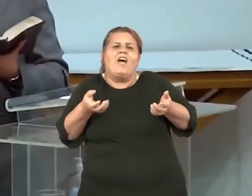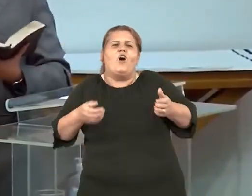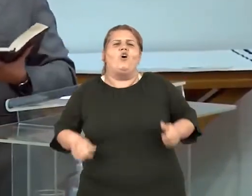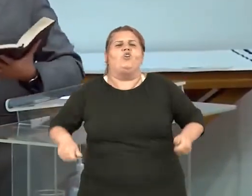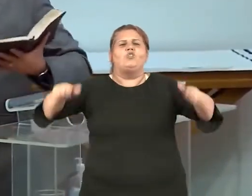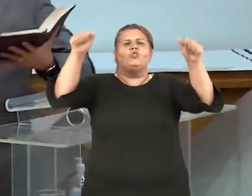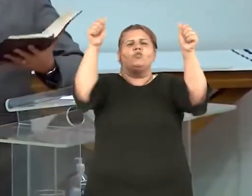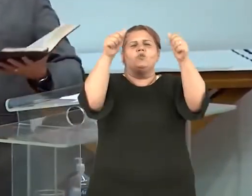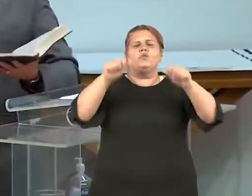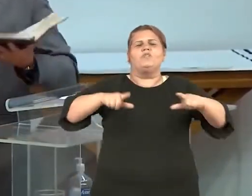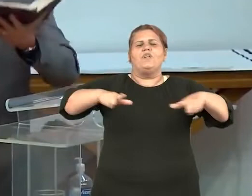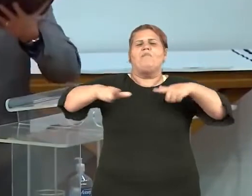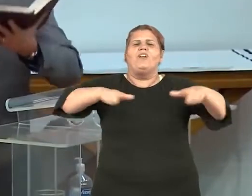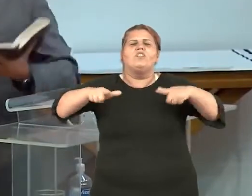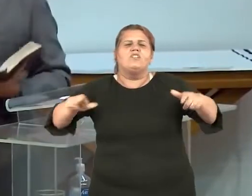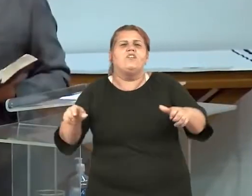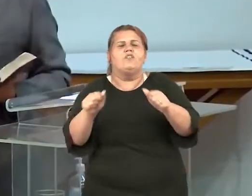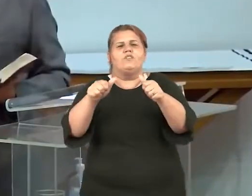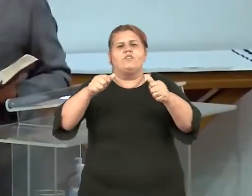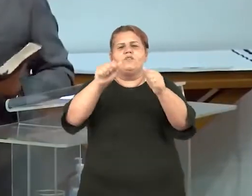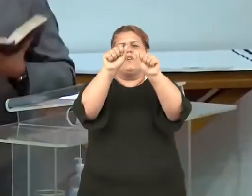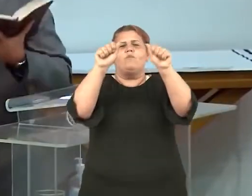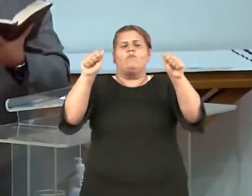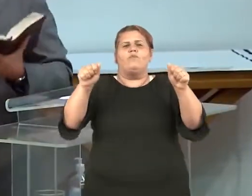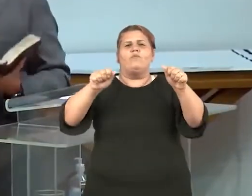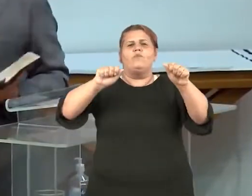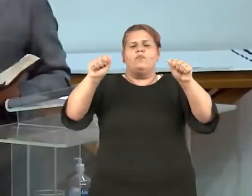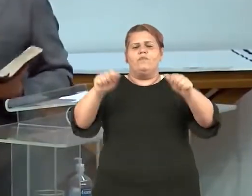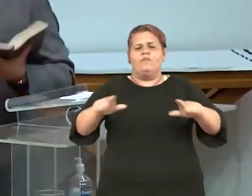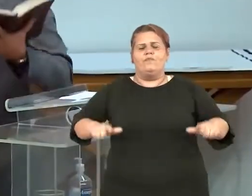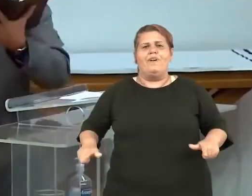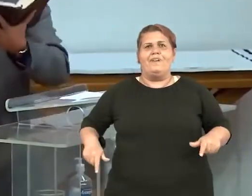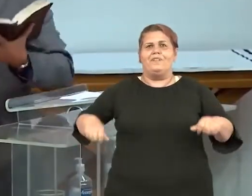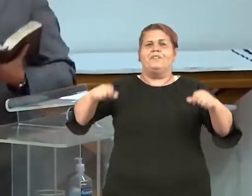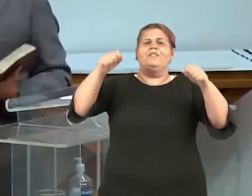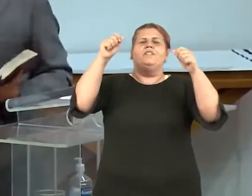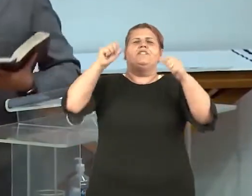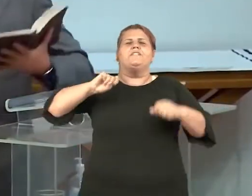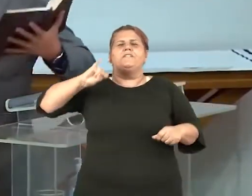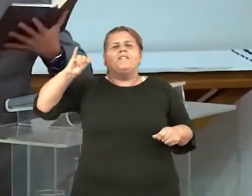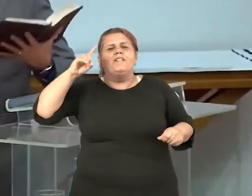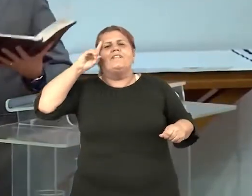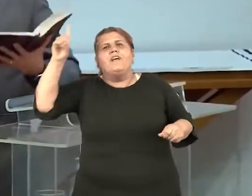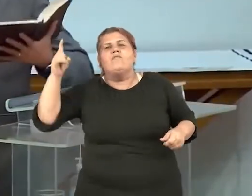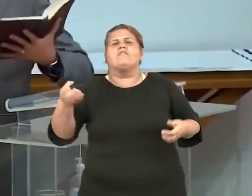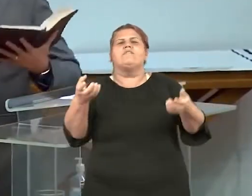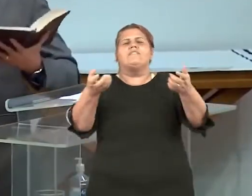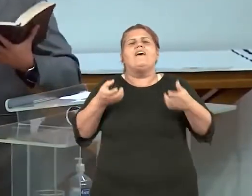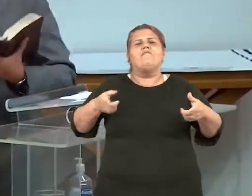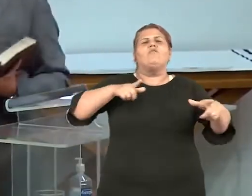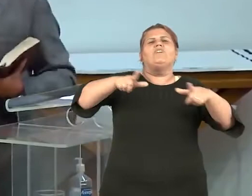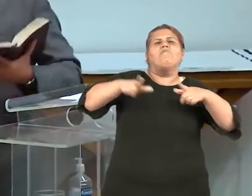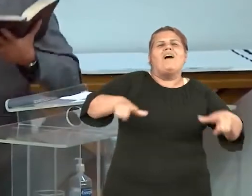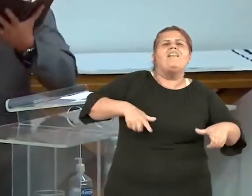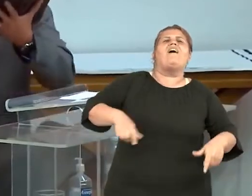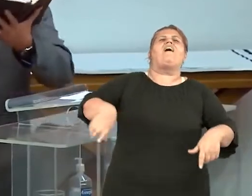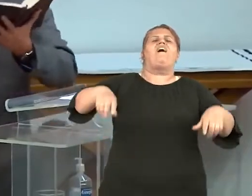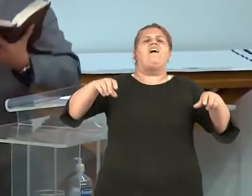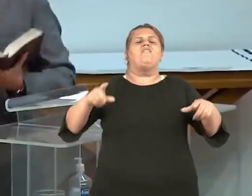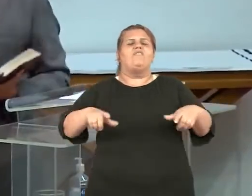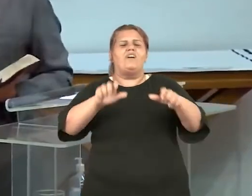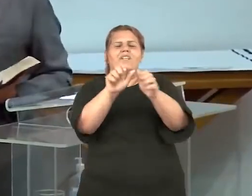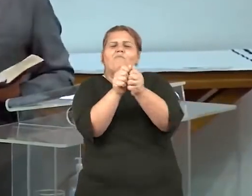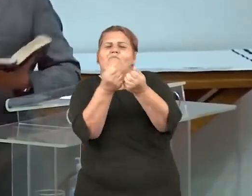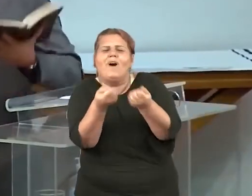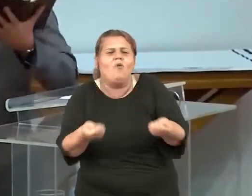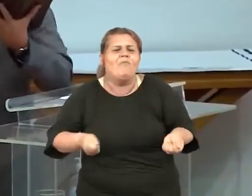empresários não vão quebrar e vão se recuperar. Se Deus quiser, os nossos empregados vão continuar trabalhando e botando pão